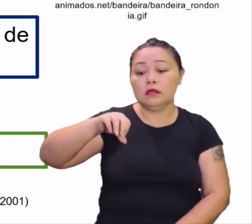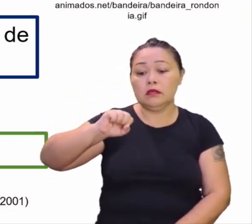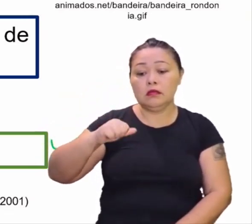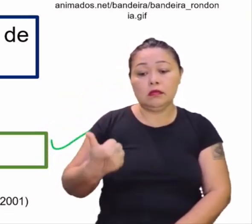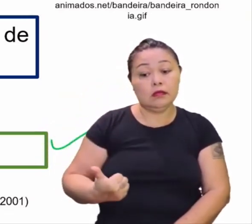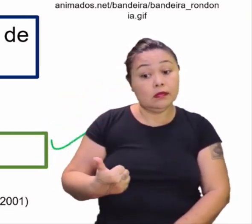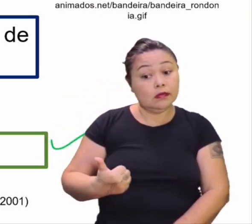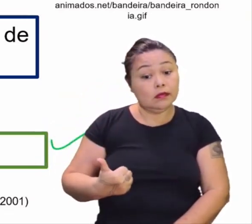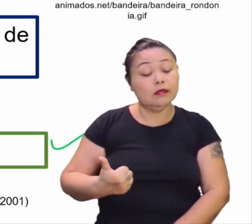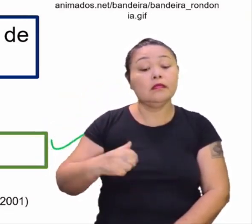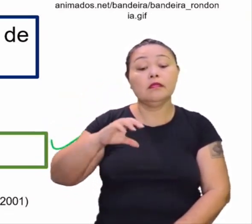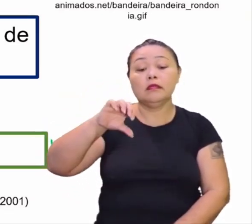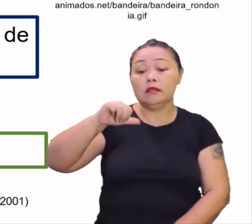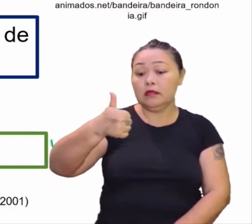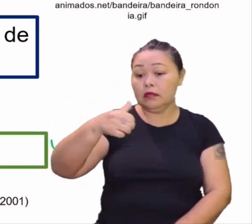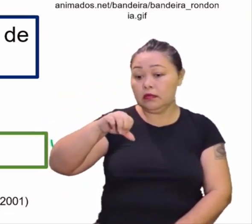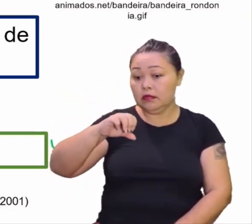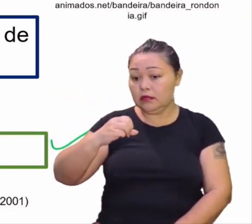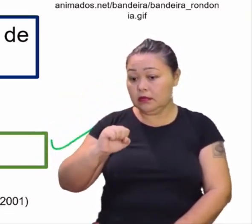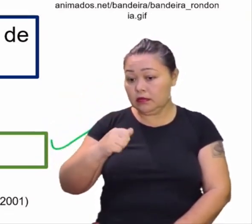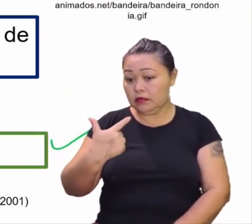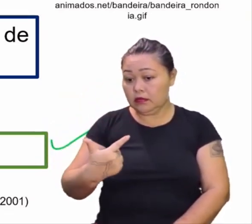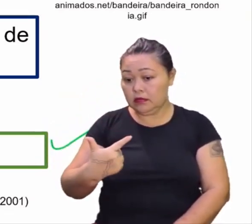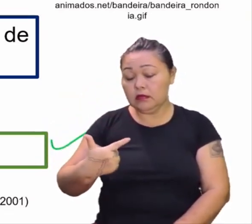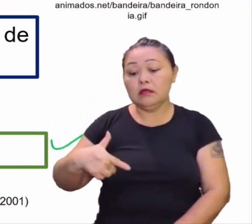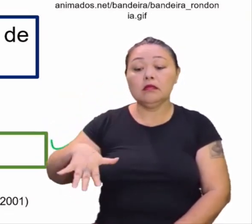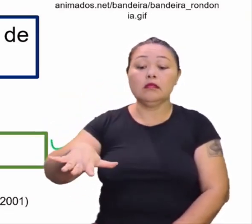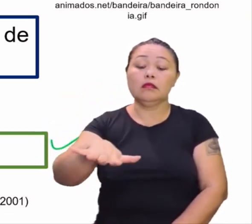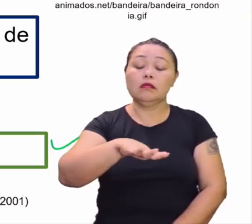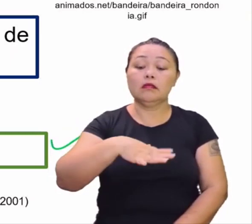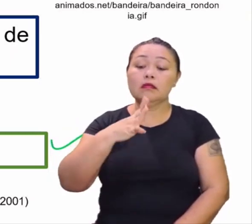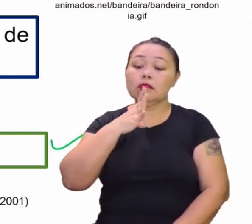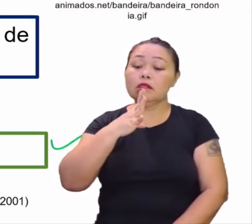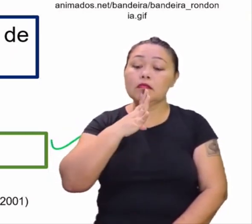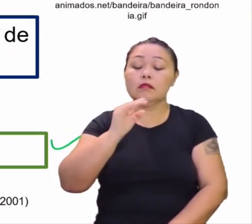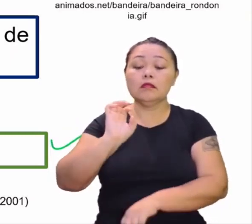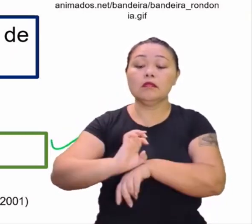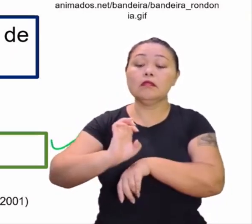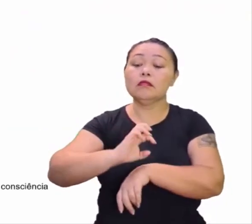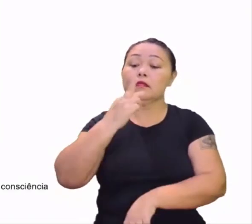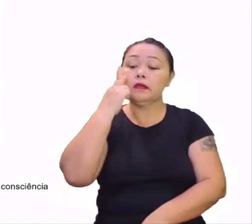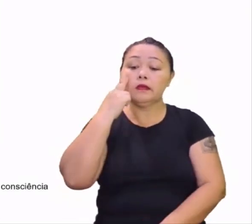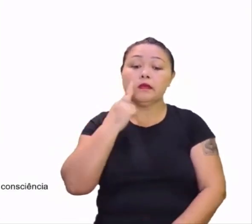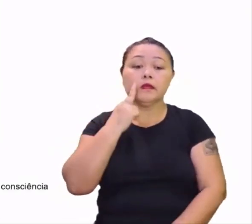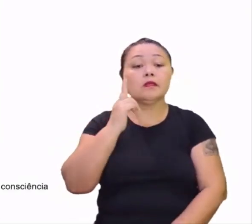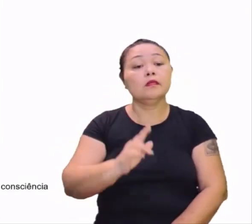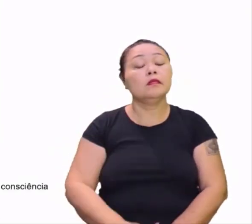Em 1982, essa área que vivemos hoje já era conhecida como estado de Rondônia.